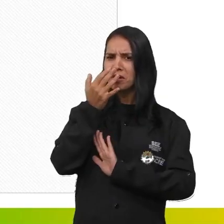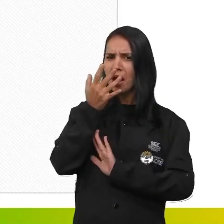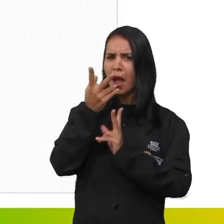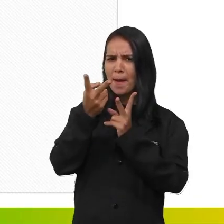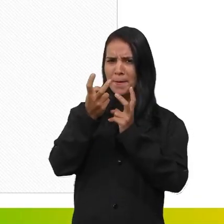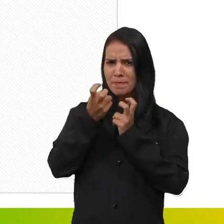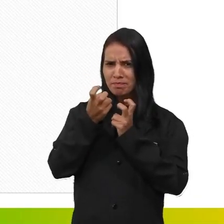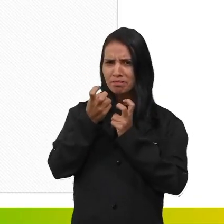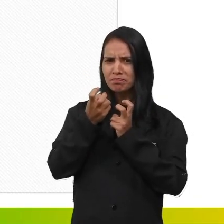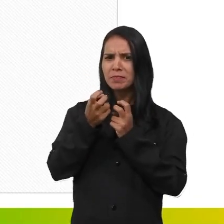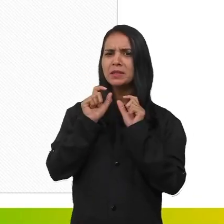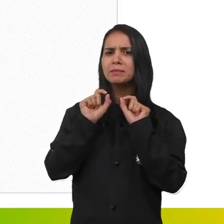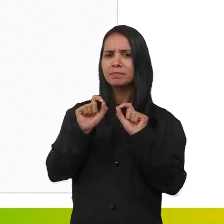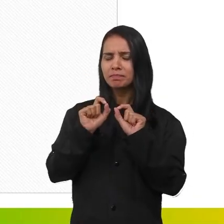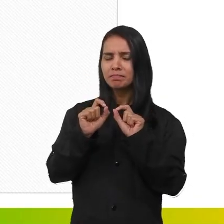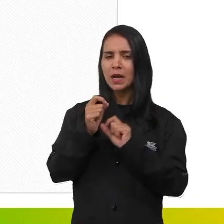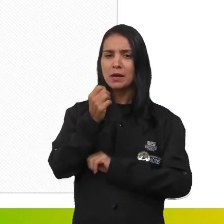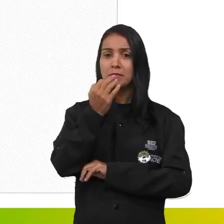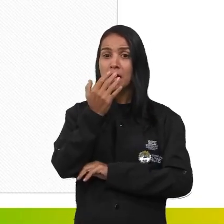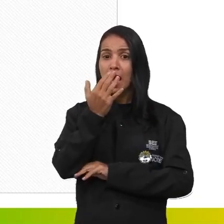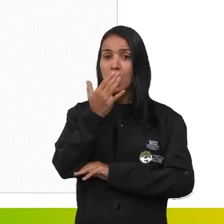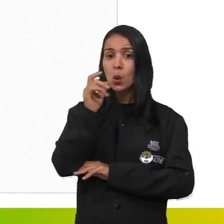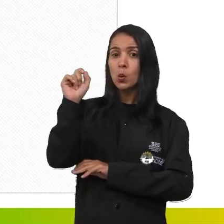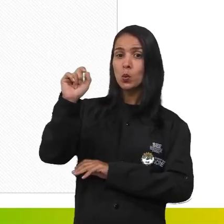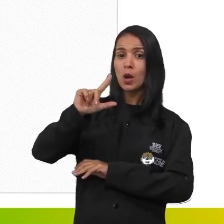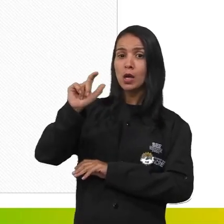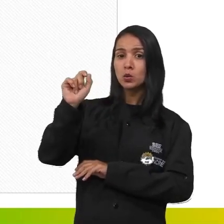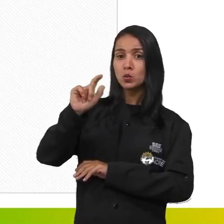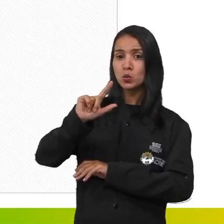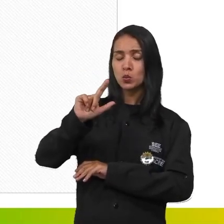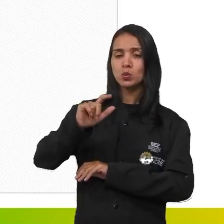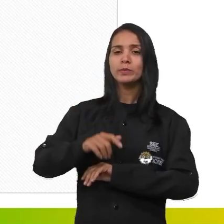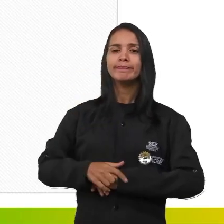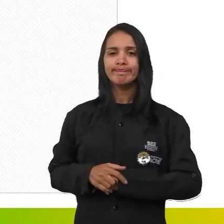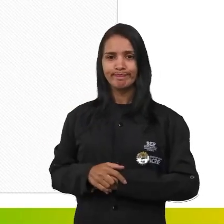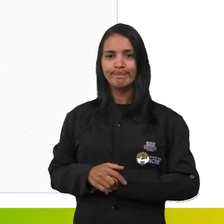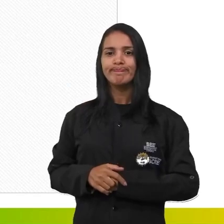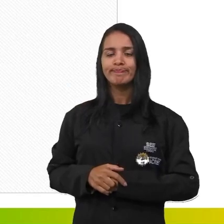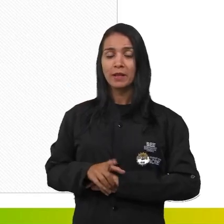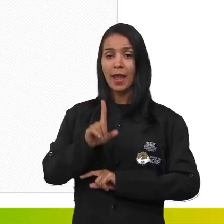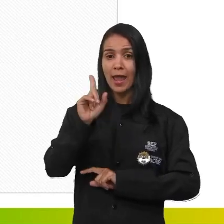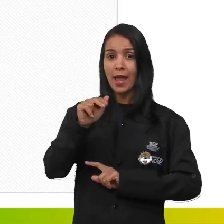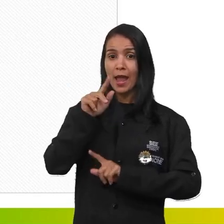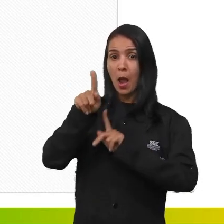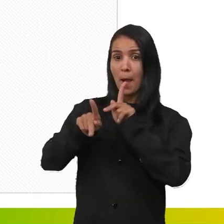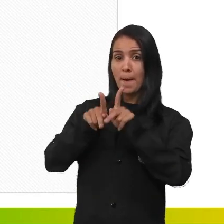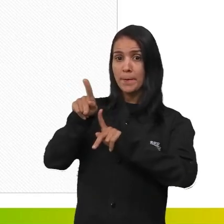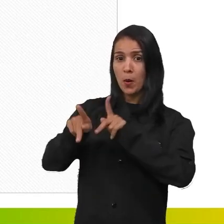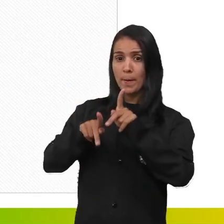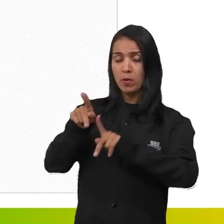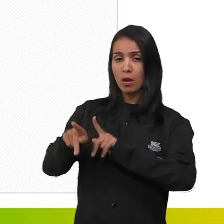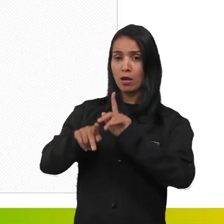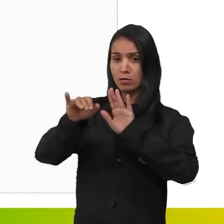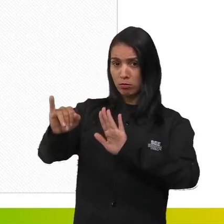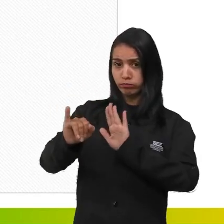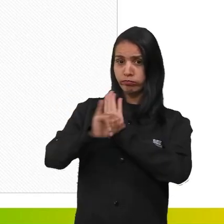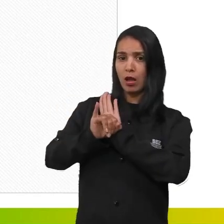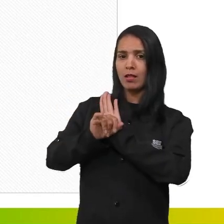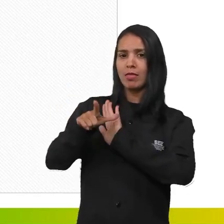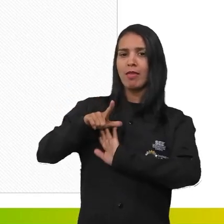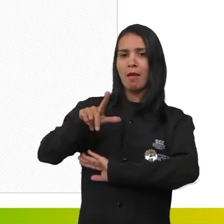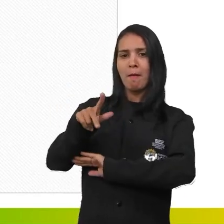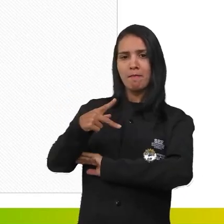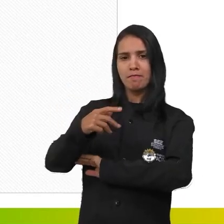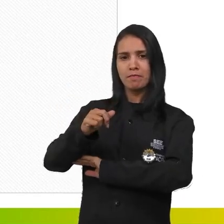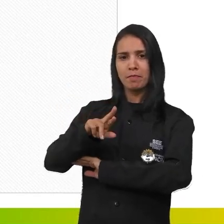que representa a maior parte da população, é justamente a população que se declarou parda no último